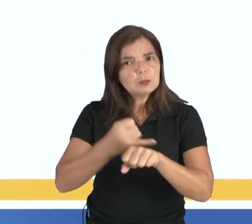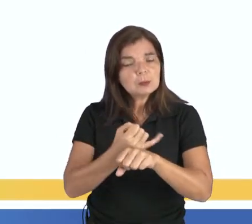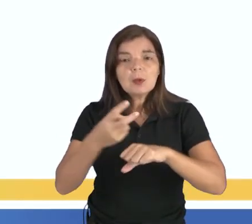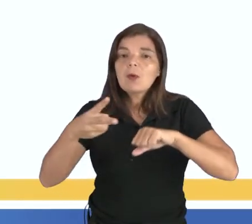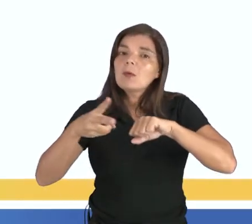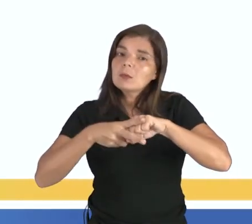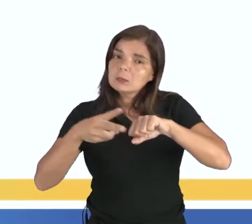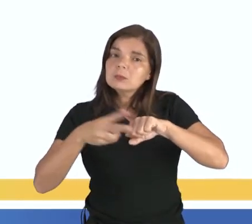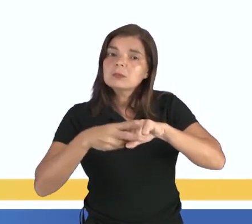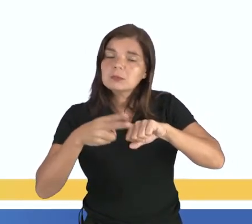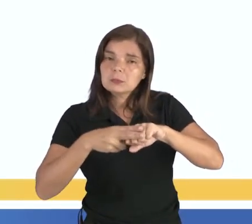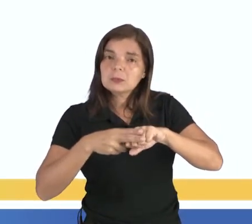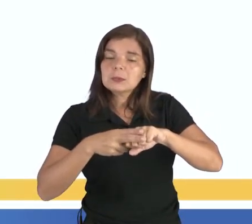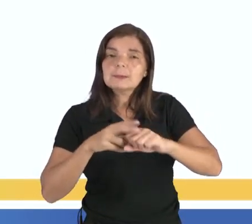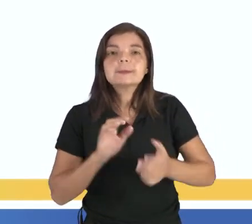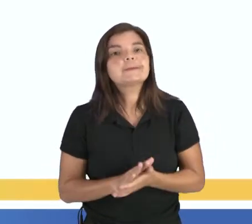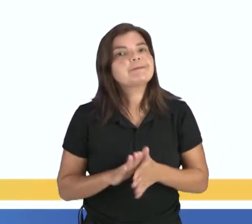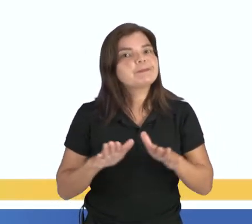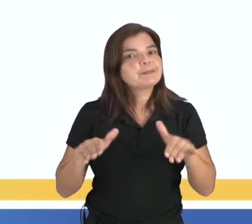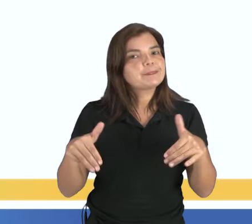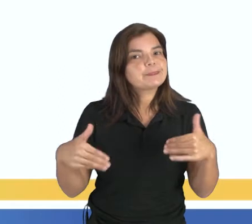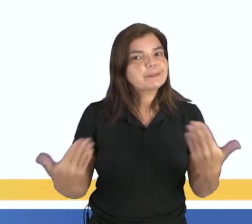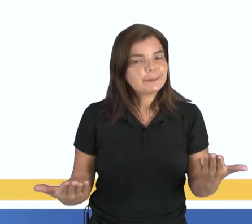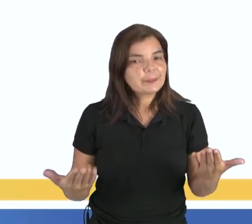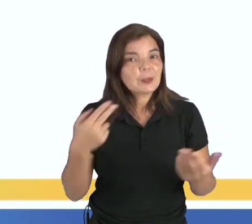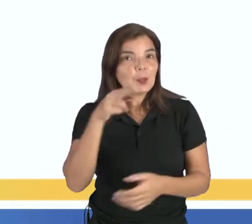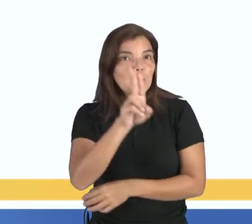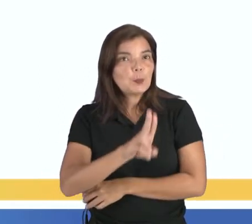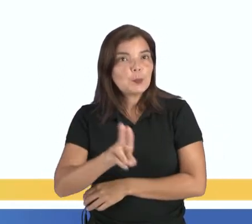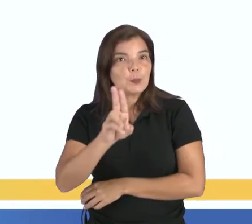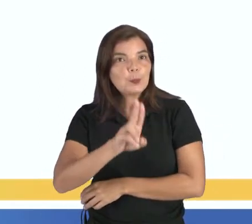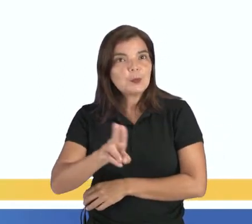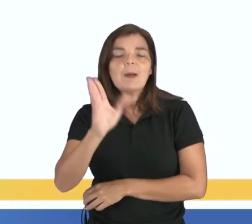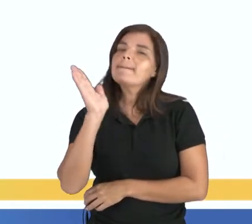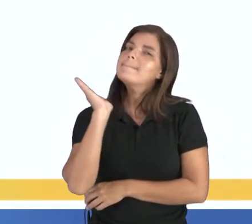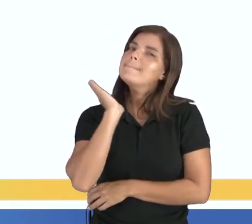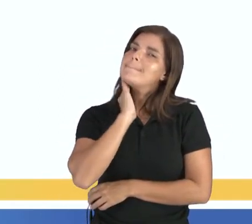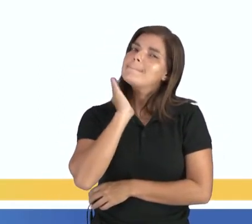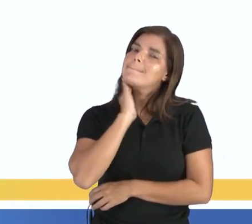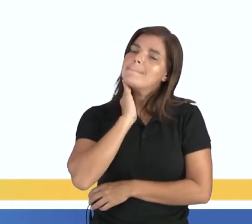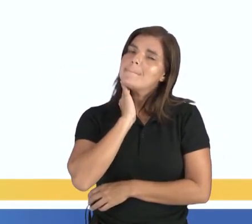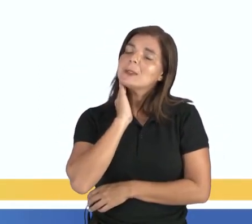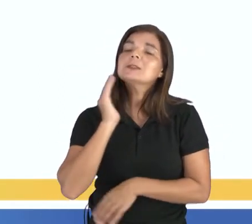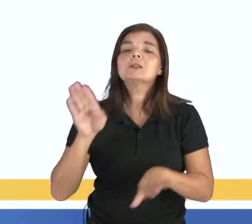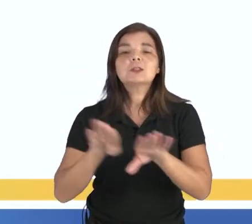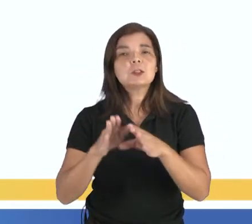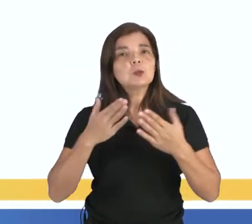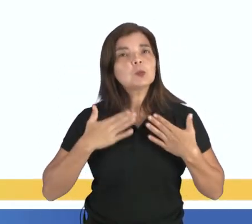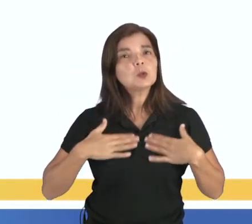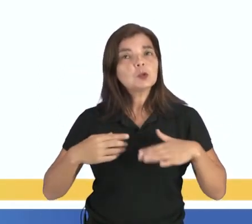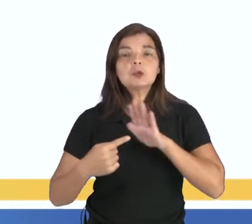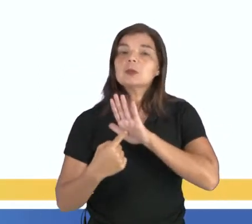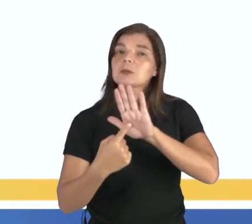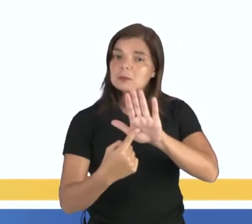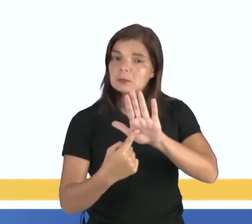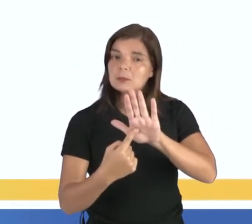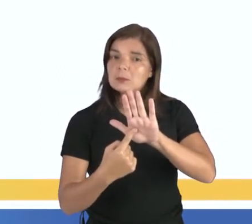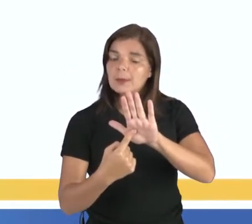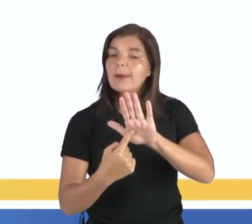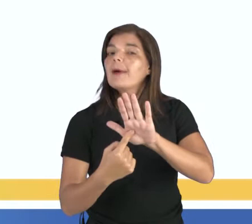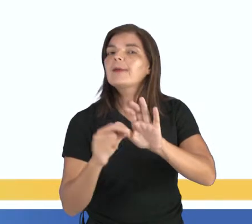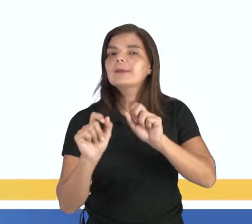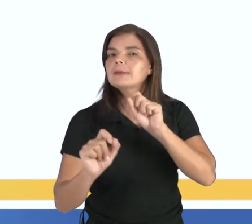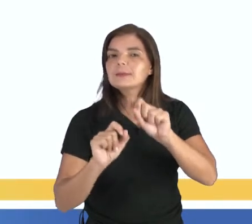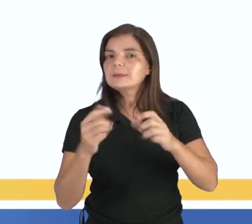vai concordar. Entretanto, eu também posso utilizar assim. Preguiça e lentidão destacou. fazendo